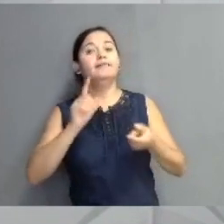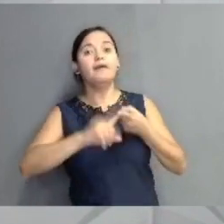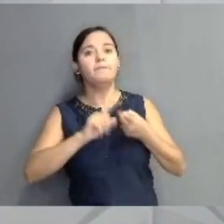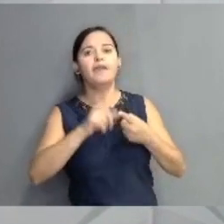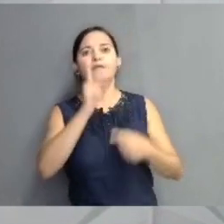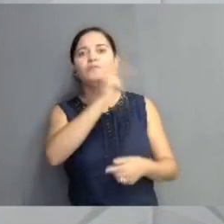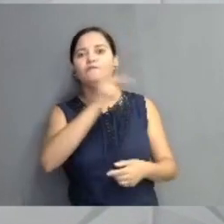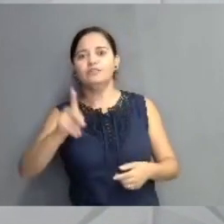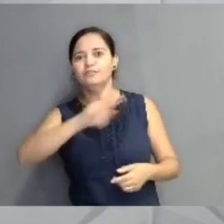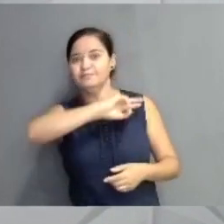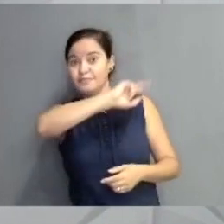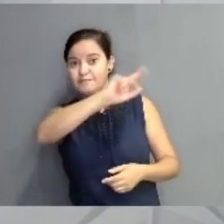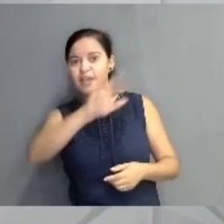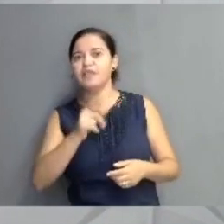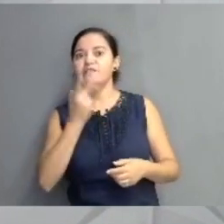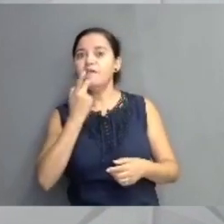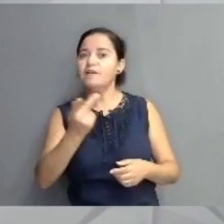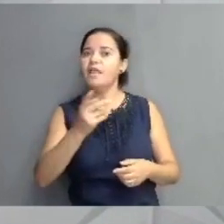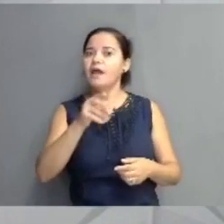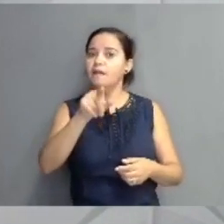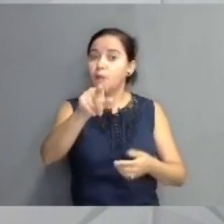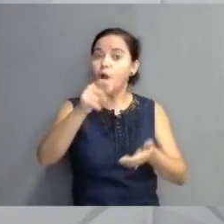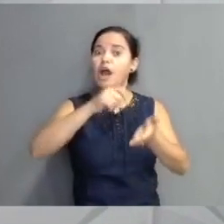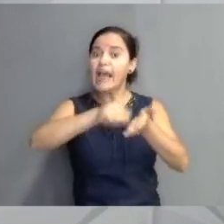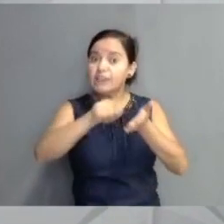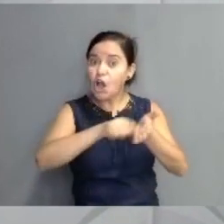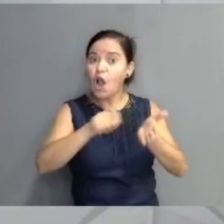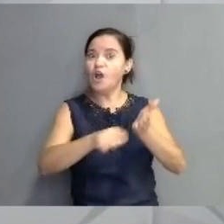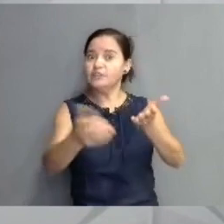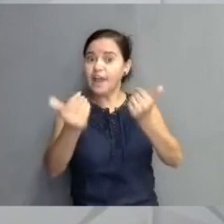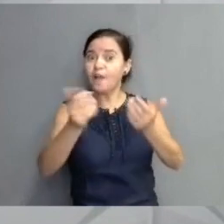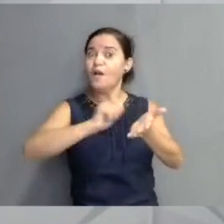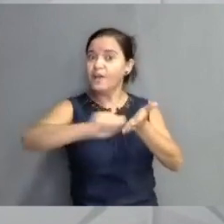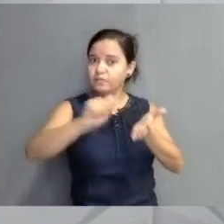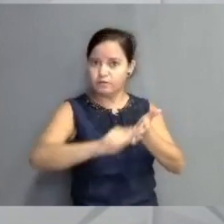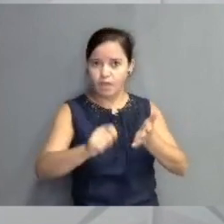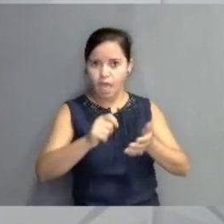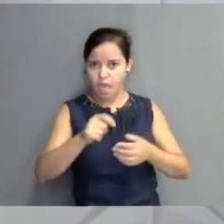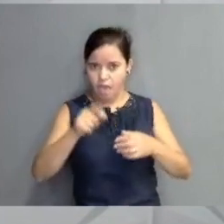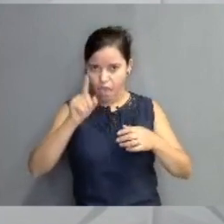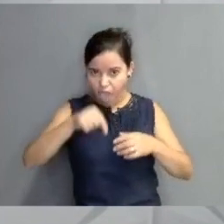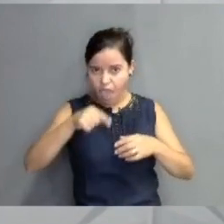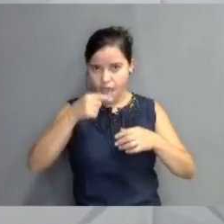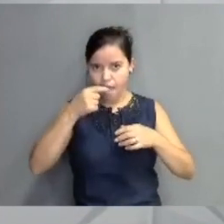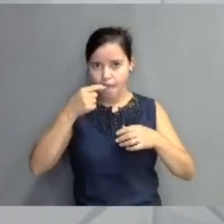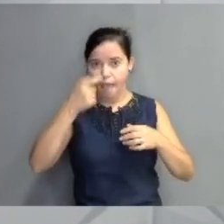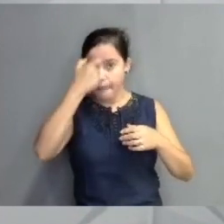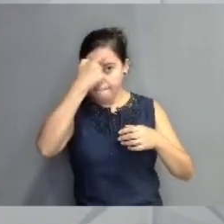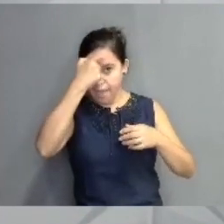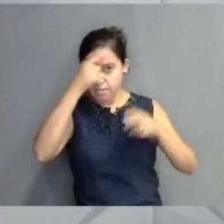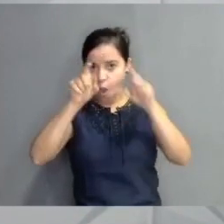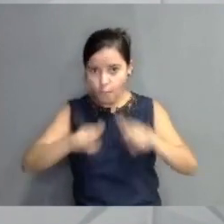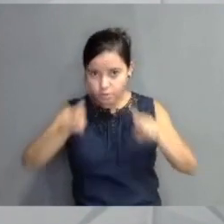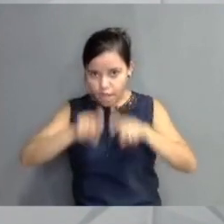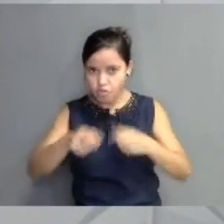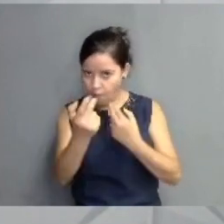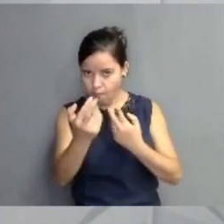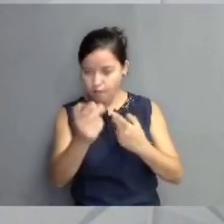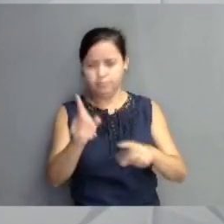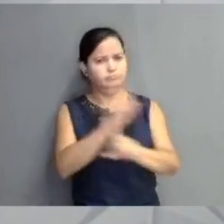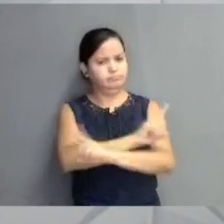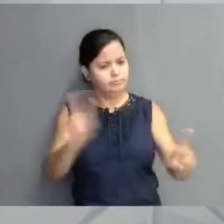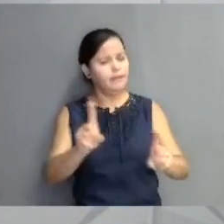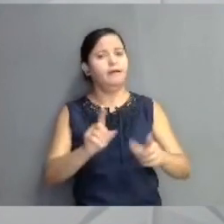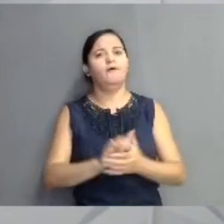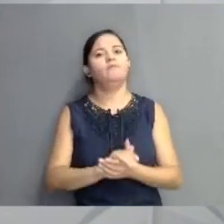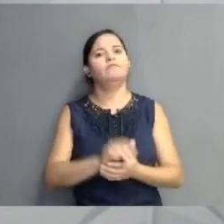anotar alguma dica para não esquecer. Nós não temos mente de computador, não é? Nossa cabeça não é um HD. Então, ó,